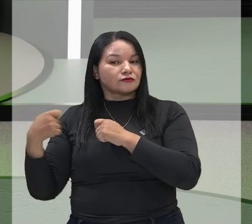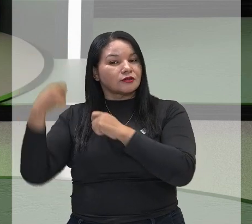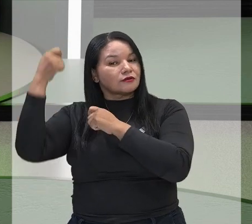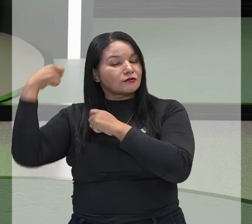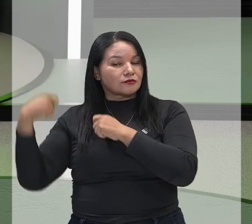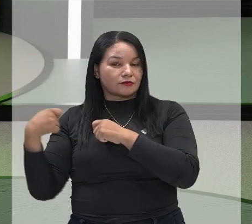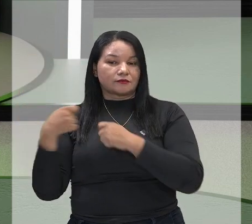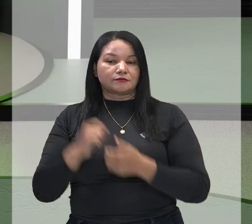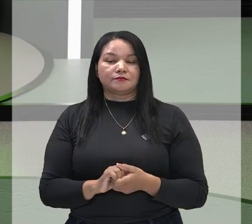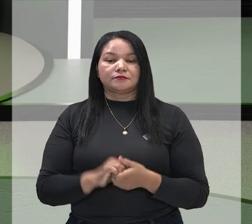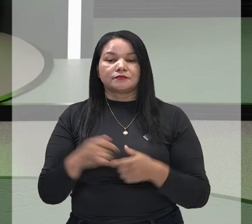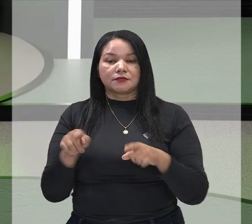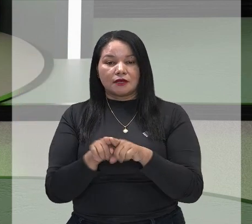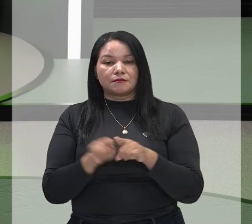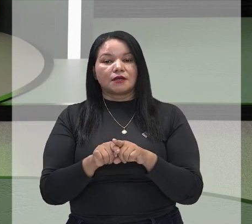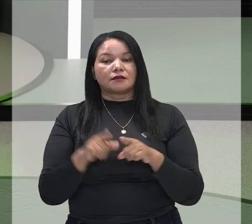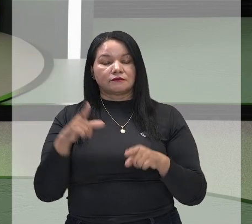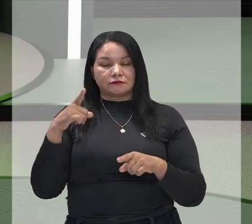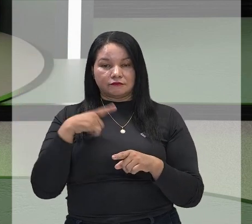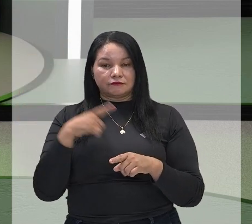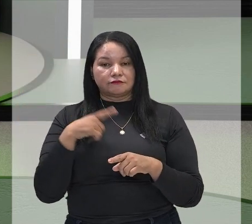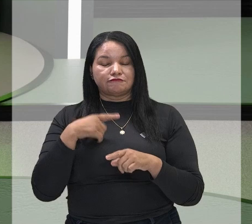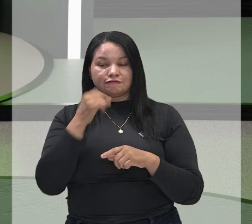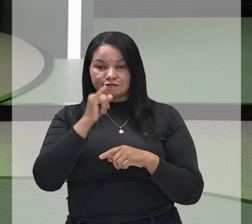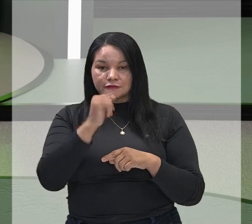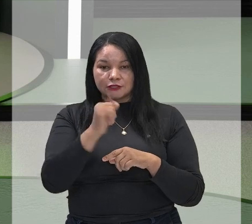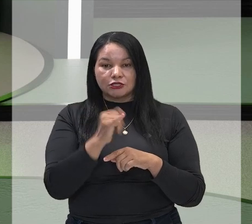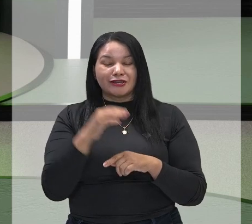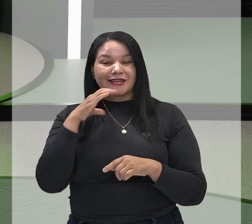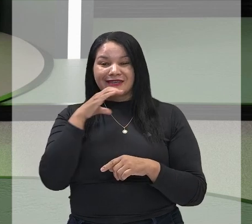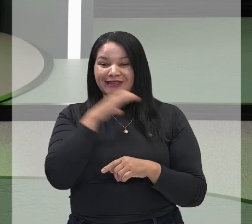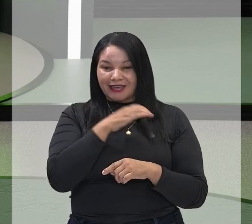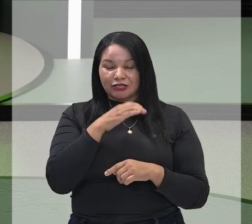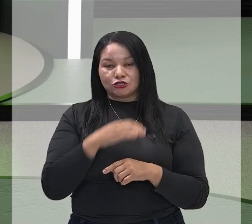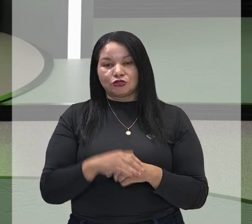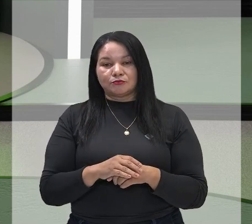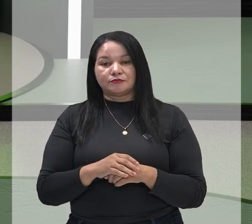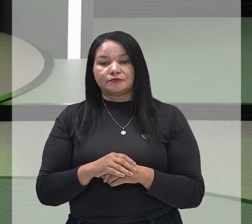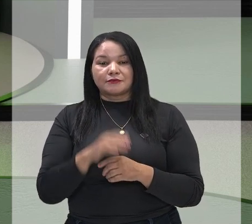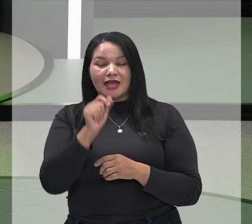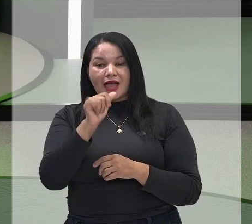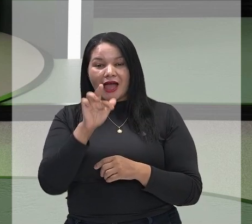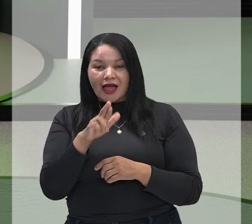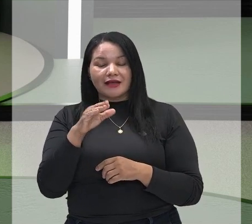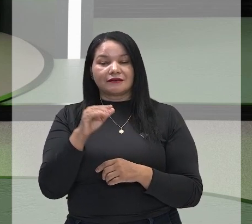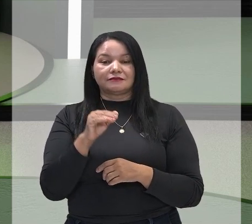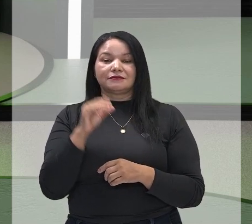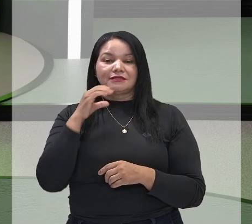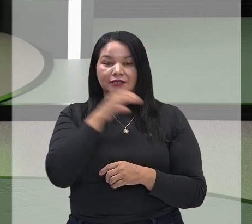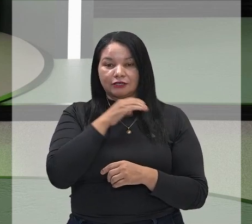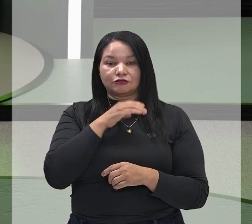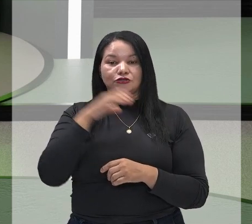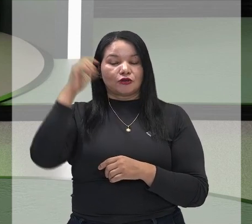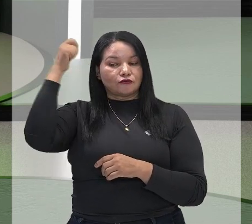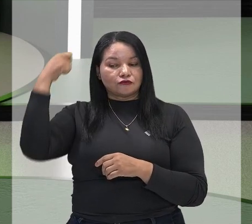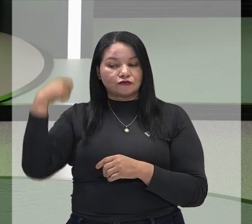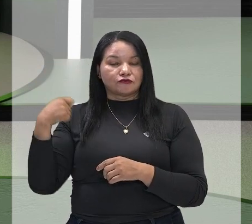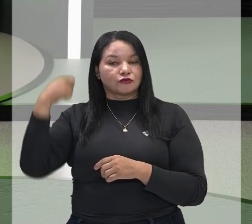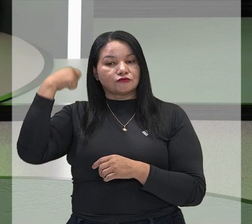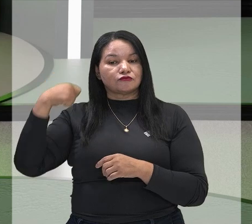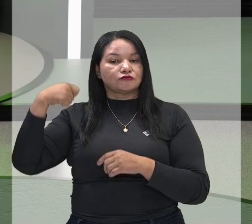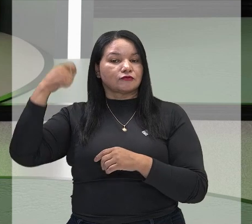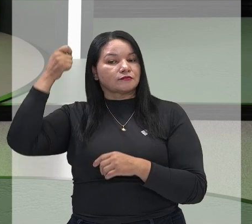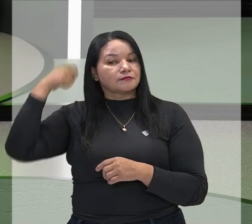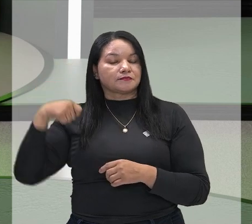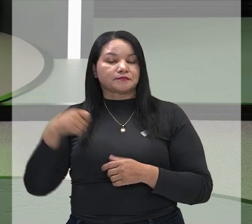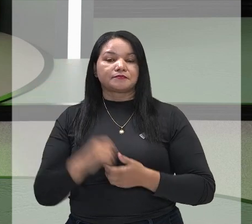resistência elétrica para permitir o aquecimento do ar que vai ser direcionado ao cabelo, certo? A gente vai continuar